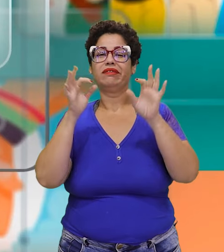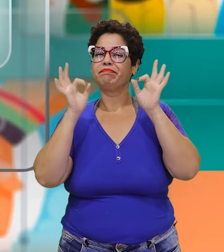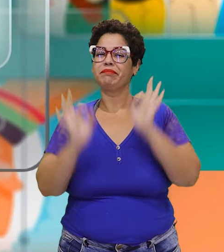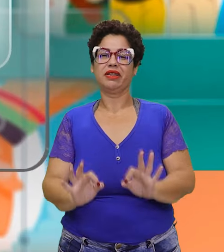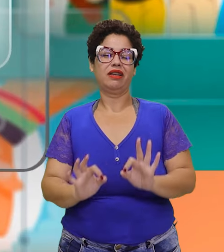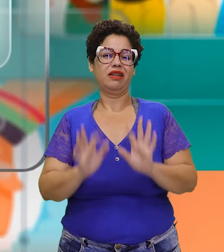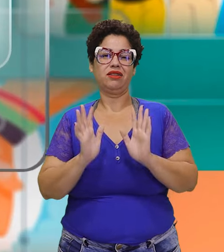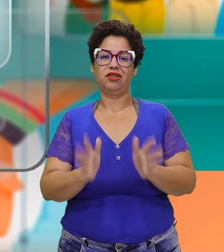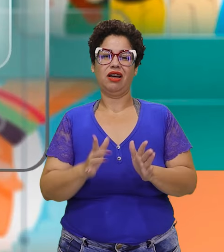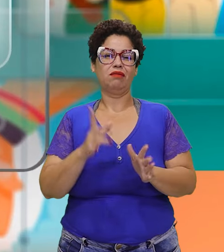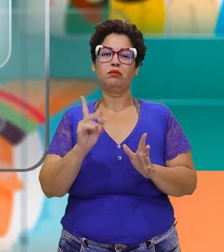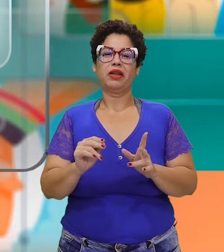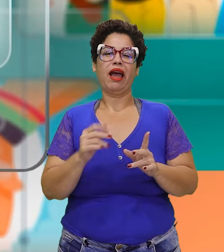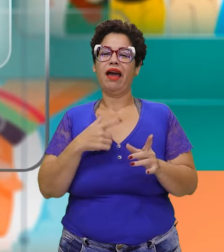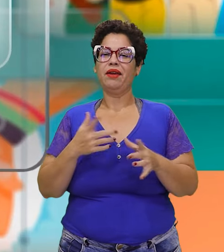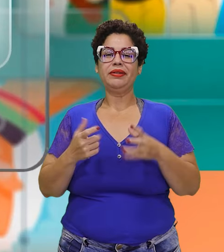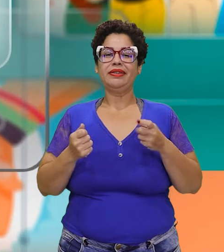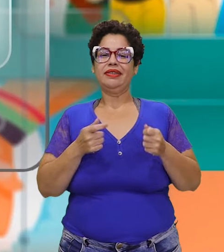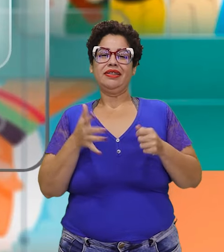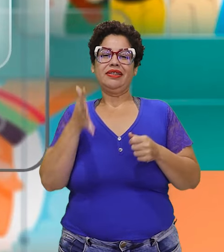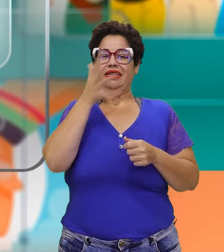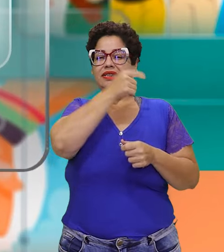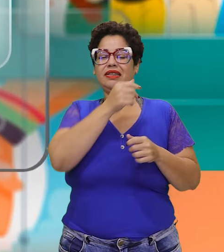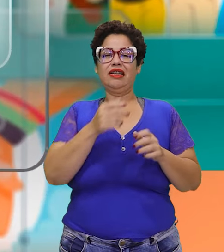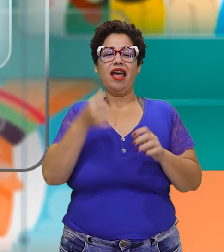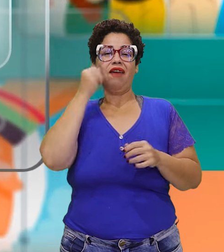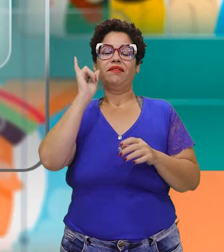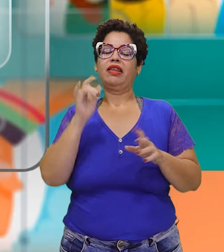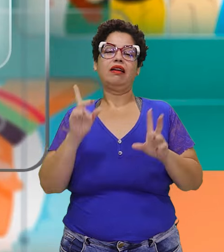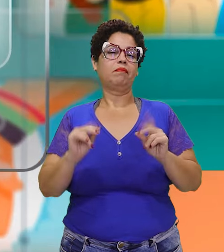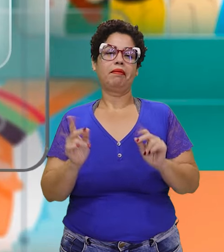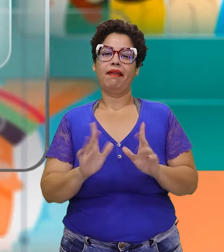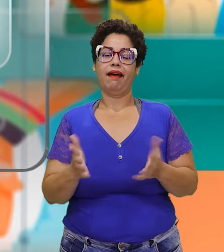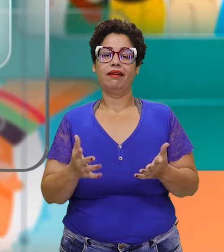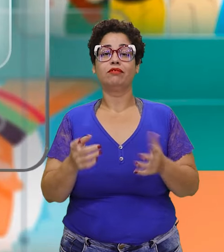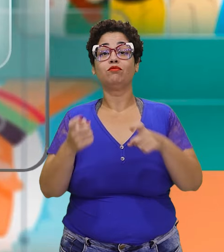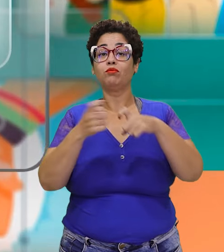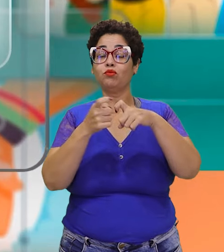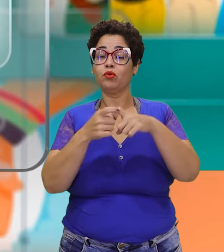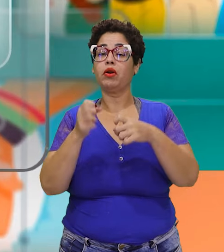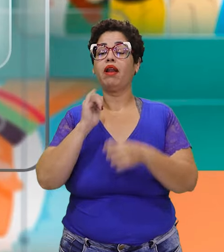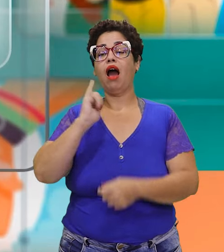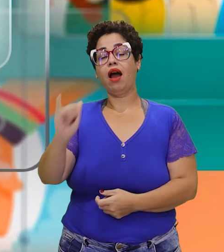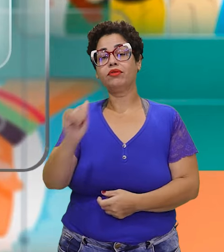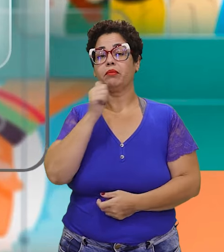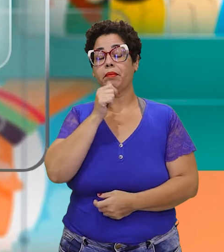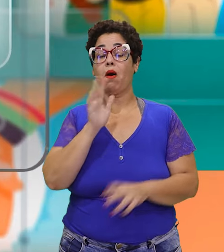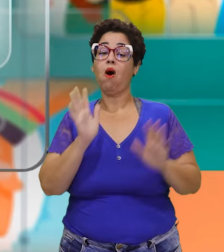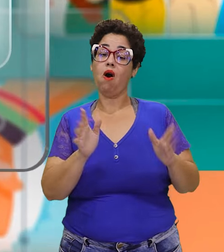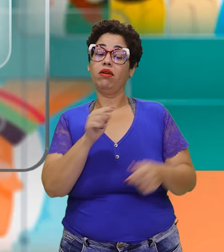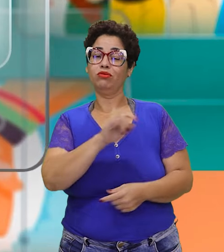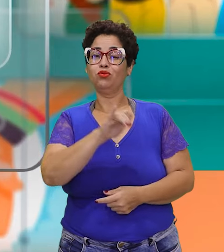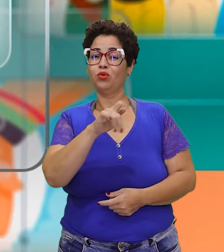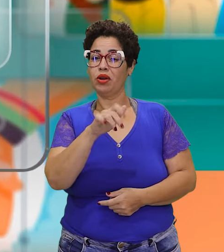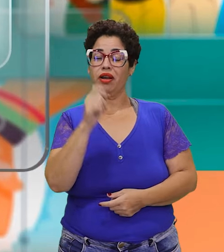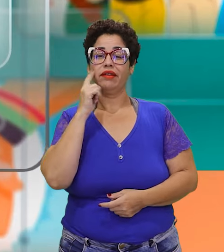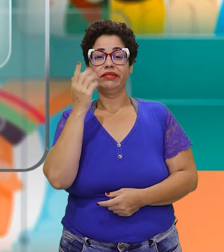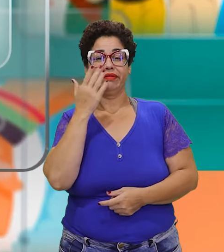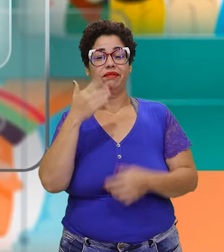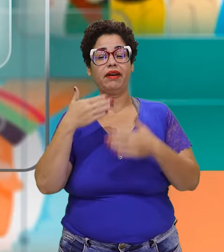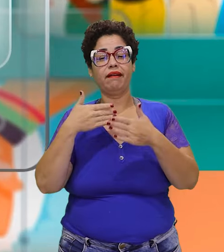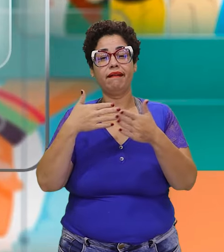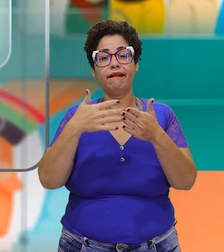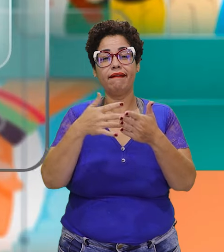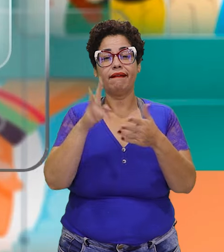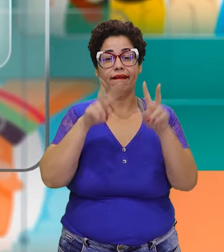é uma sentença, né? Você não tem muito para onde correr. Então, o meu oftalmo, ele diz isso para minha mãe, olha, a Ju vai enxergar